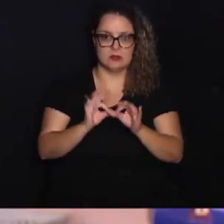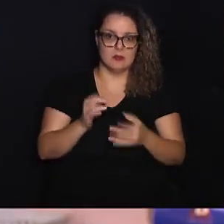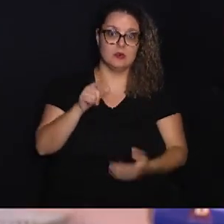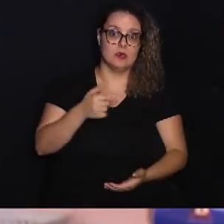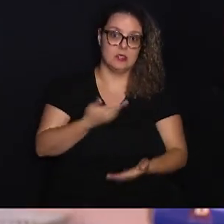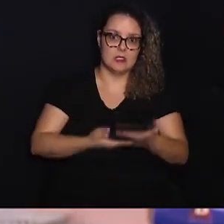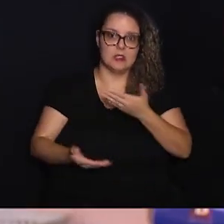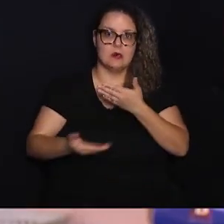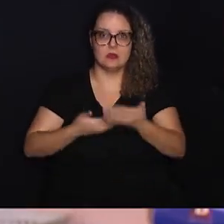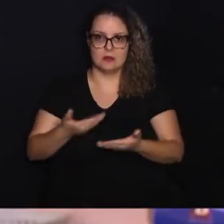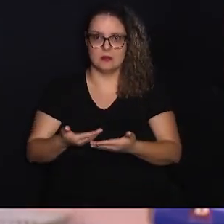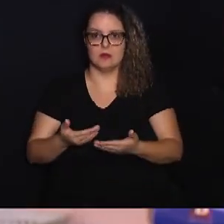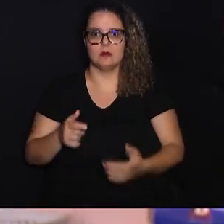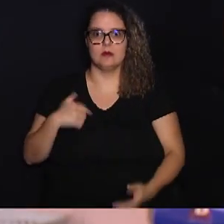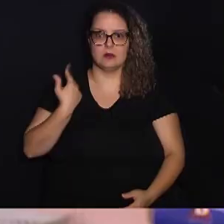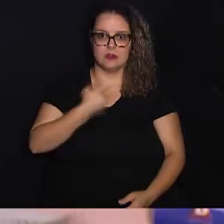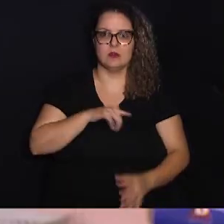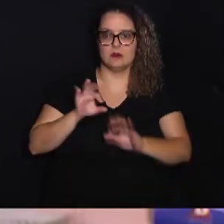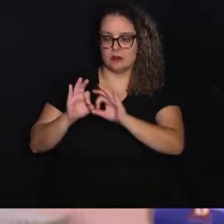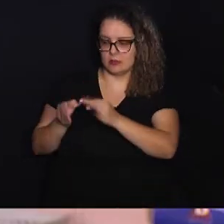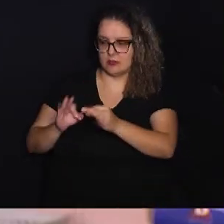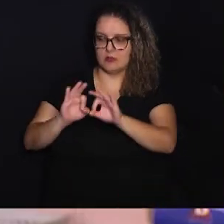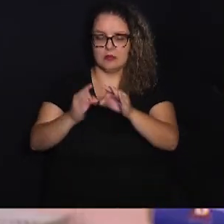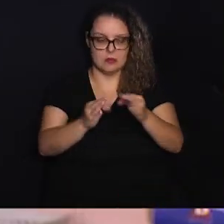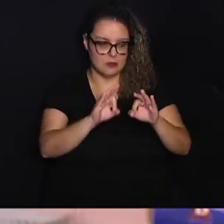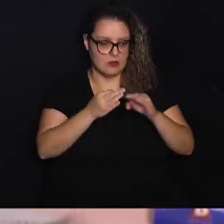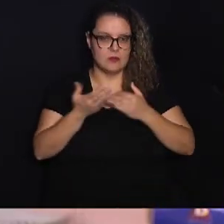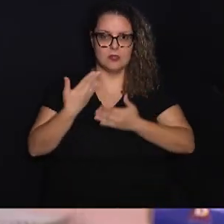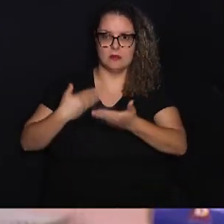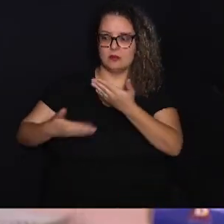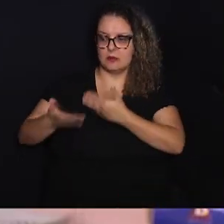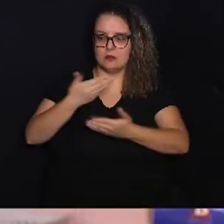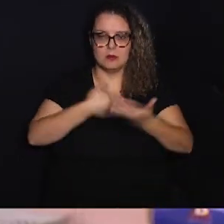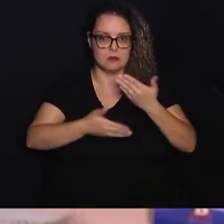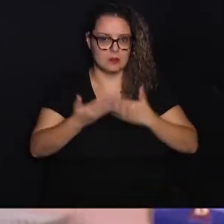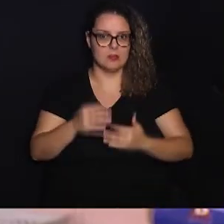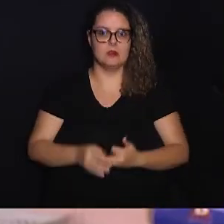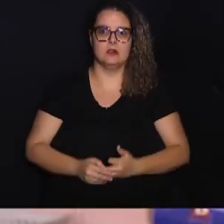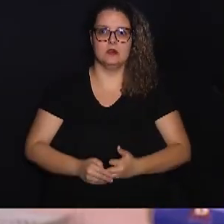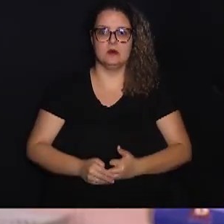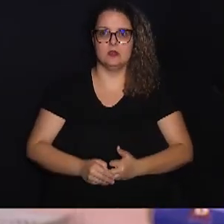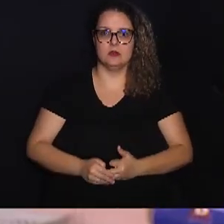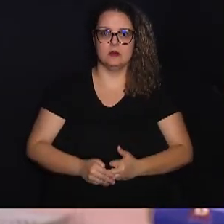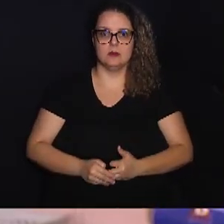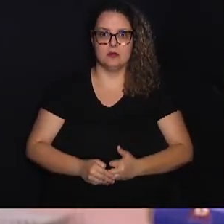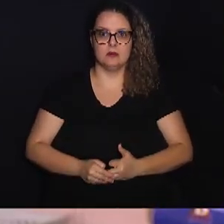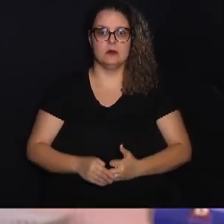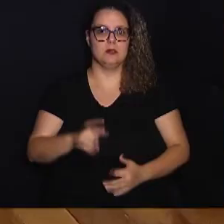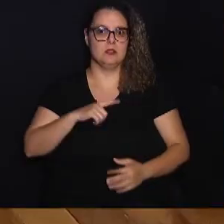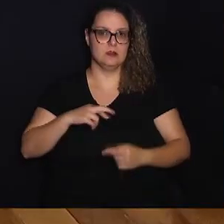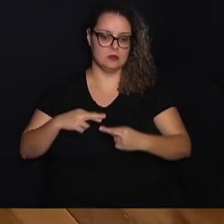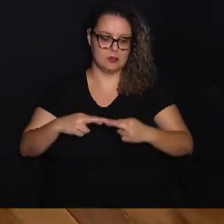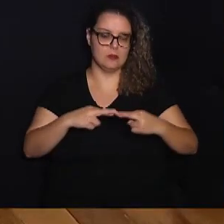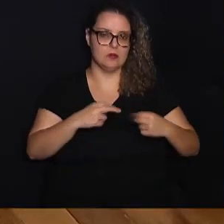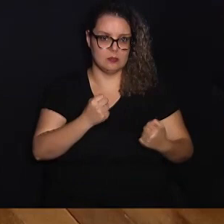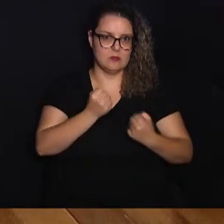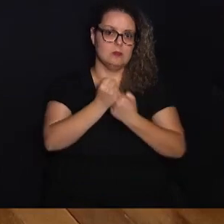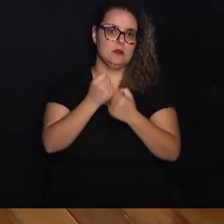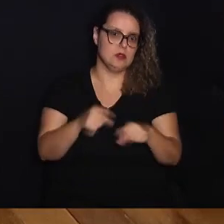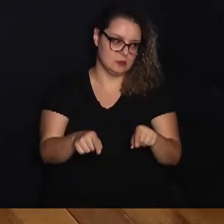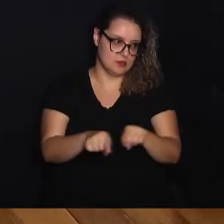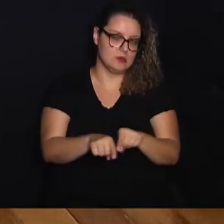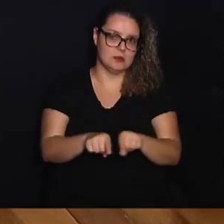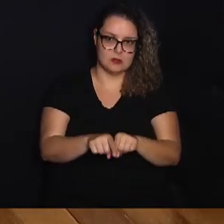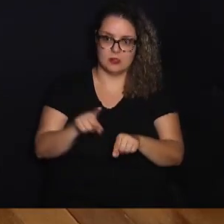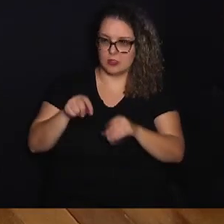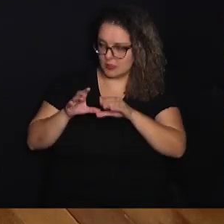troca. E entre nós, as famílias se conversam muito, né? Então a gente acaba tendo uma rede de apoio também. Né? É